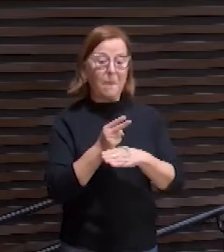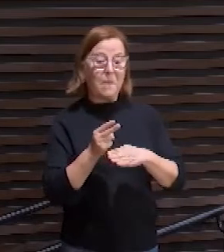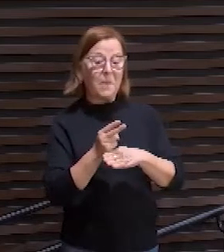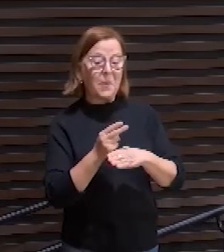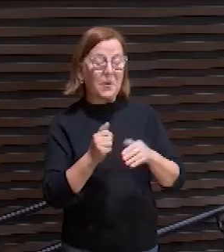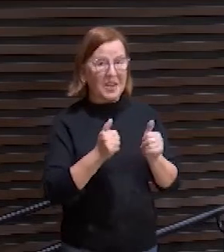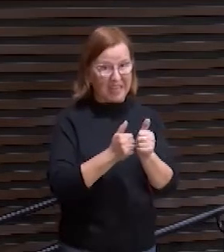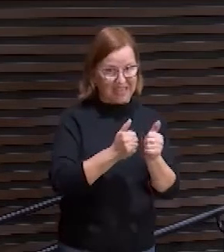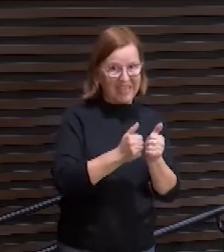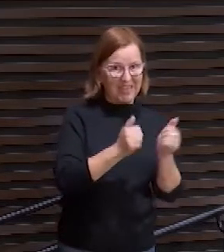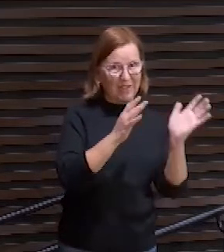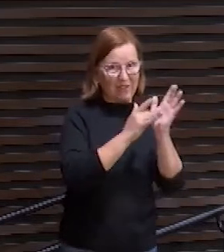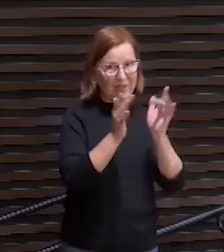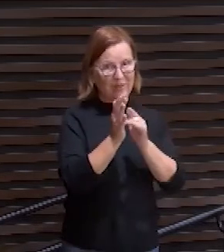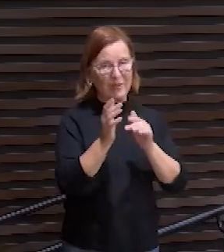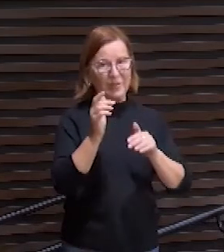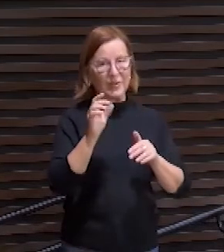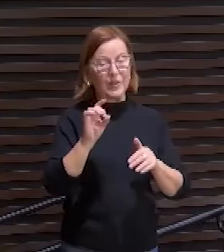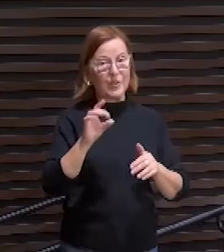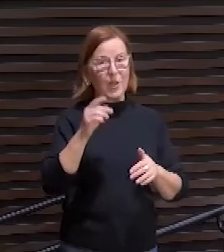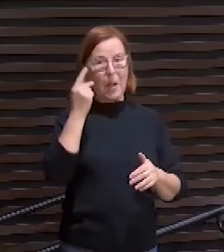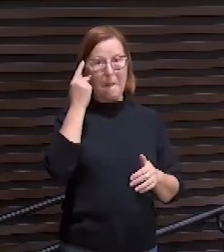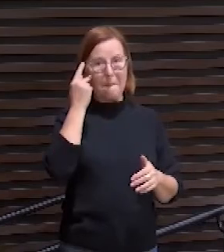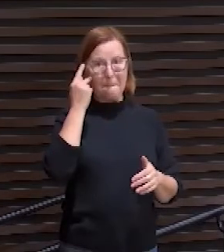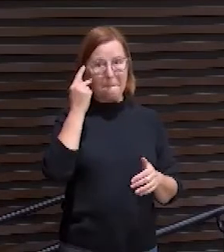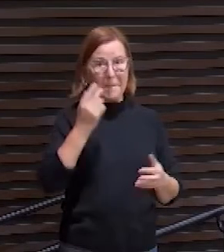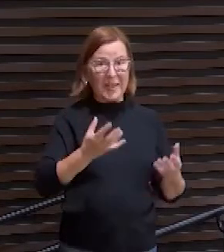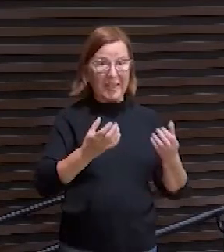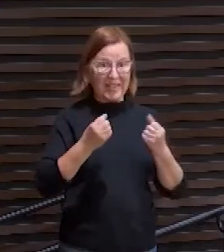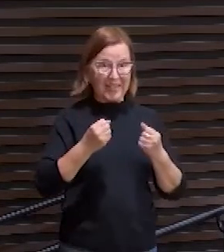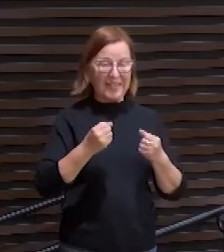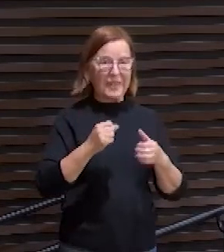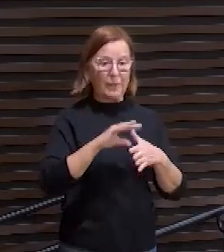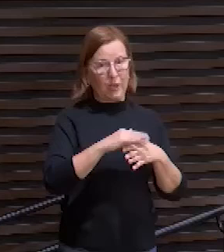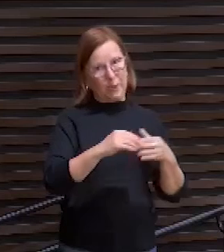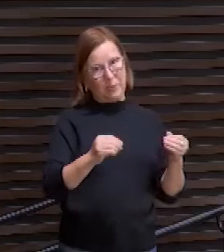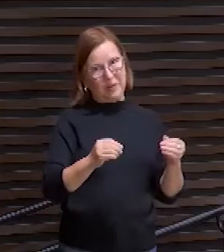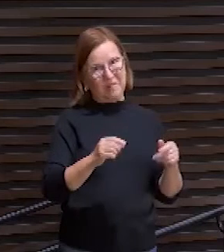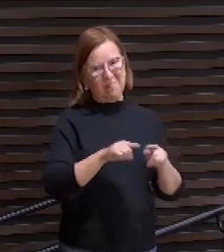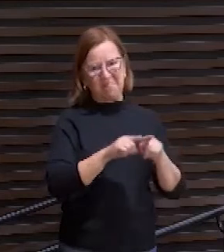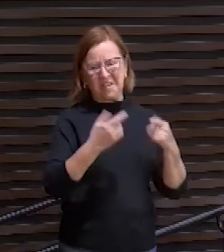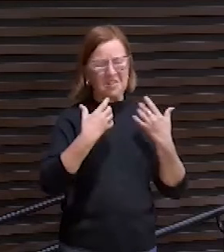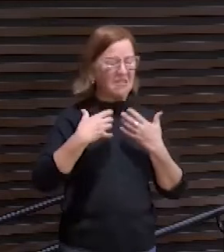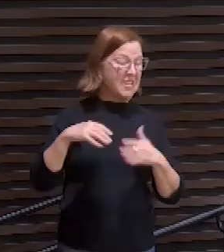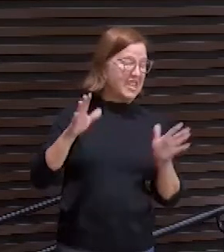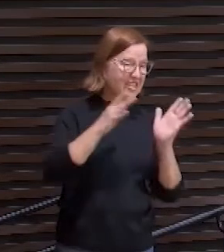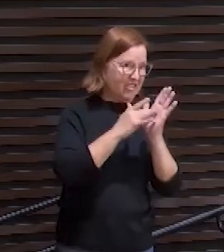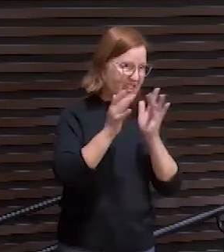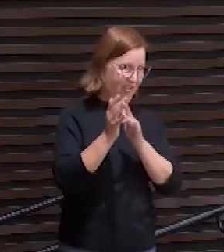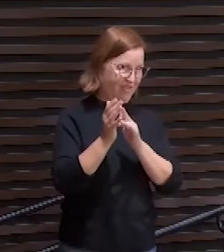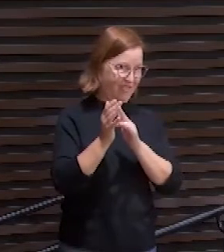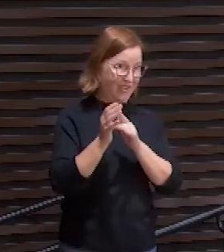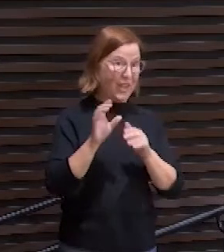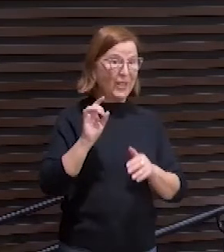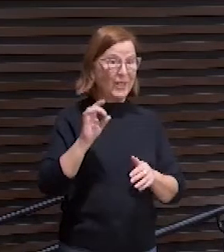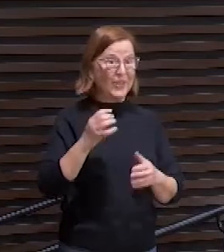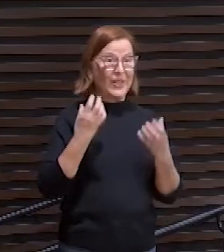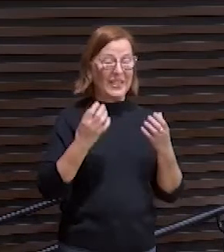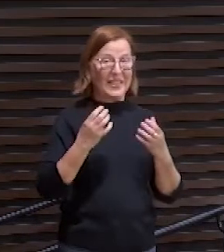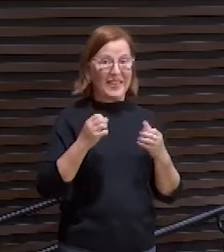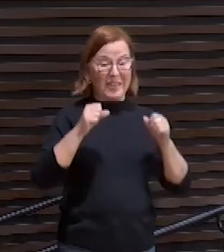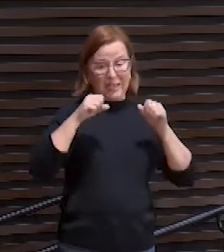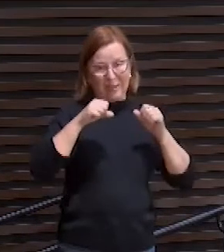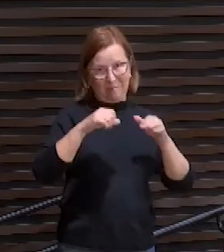serem curadas, mas não queriam Jesus Cristo nas suas vidas. Estavam atrás apenas das bênçãos que ele